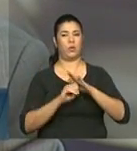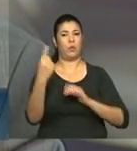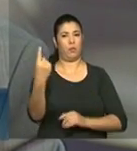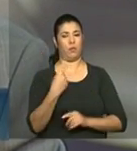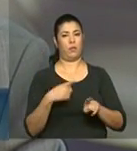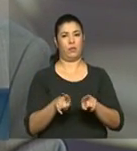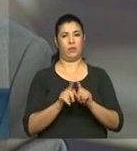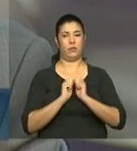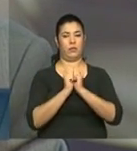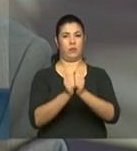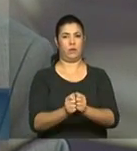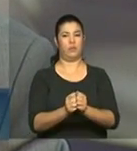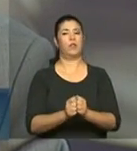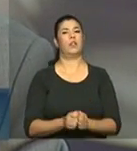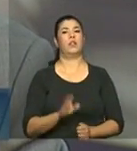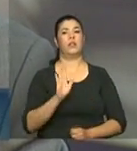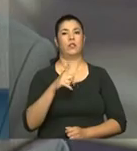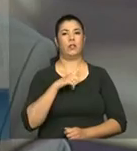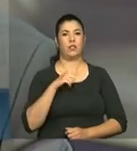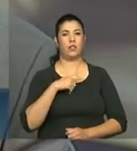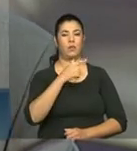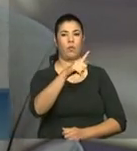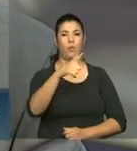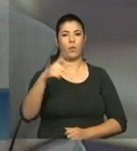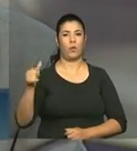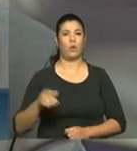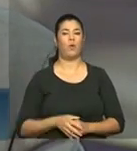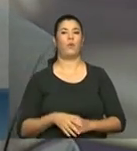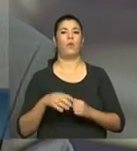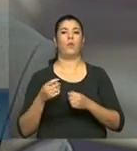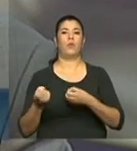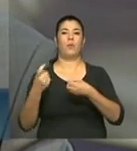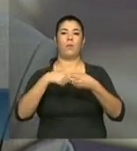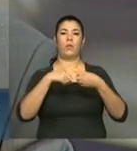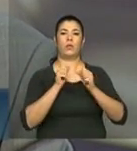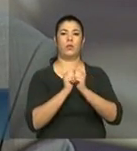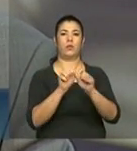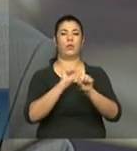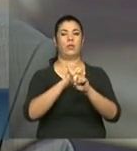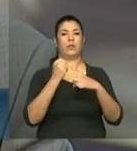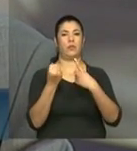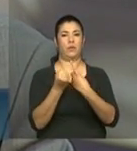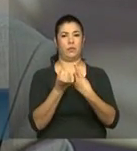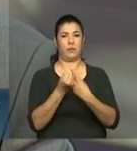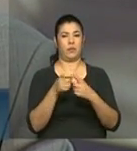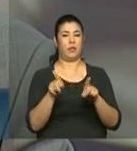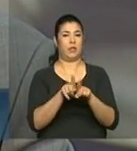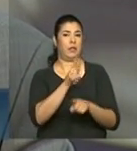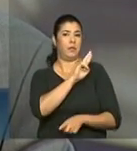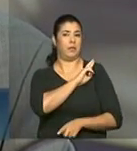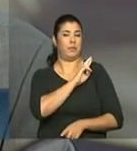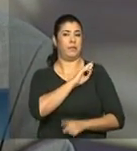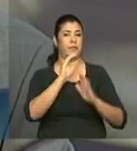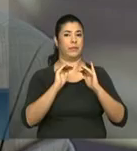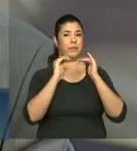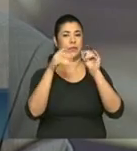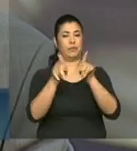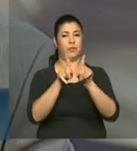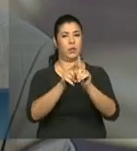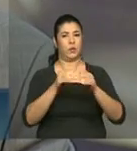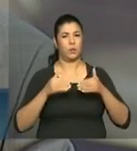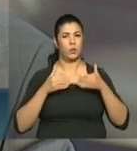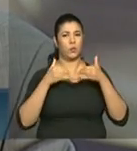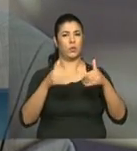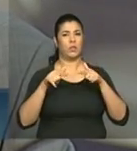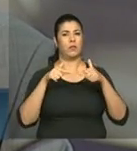presentes, né? Nós temos muitas parcerias com a sociedade civil, né? Que tem uma responsabilidade muito grande no enfrentamento